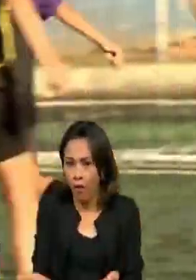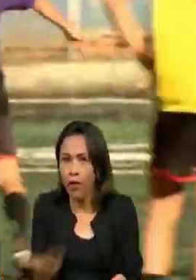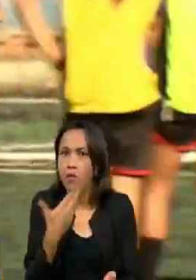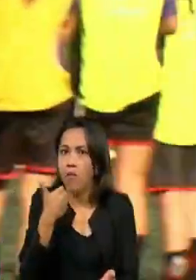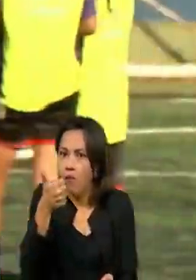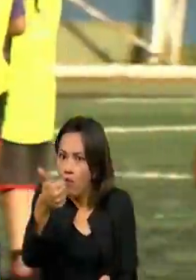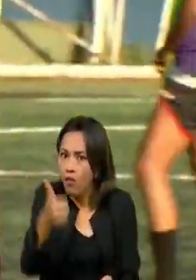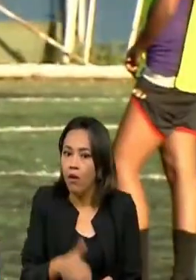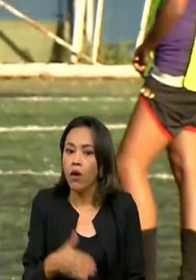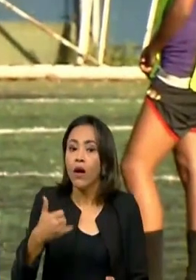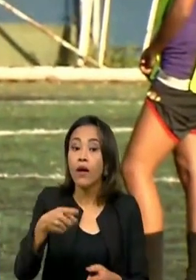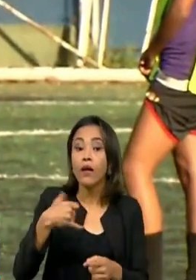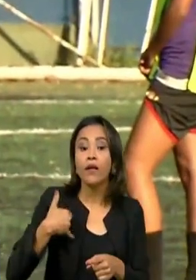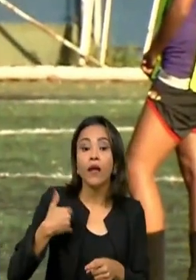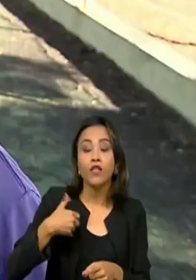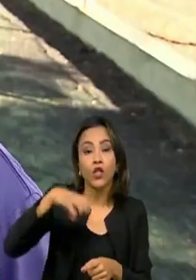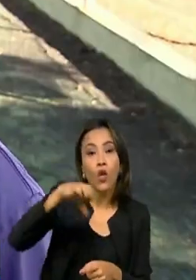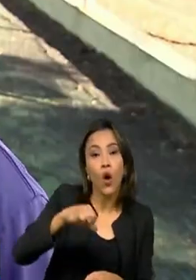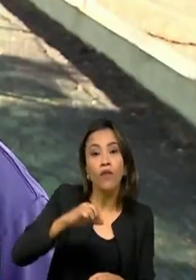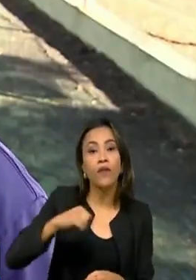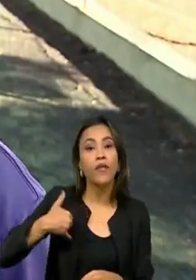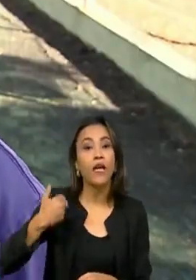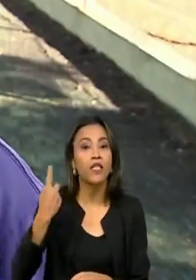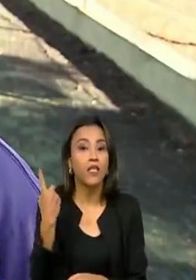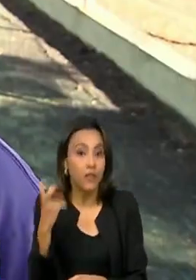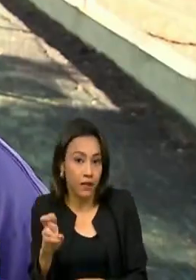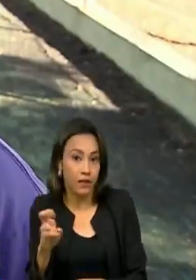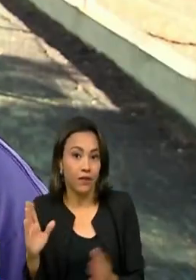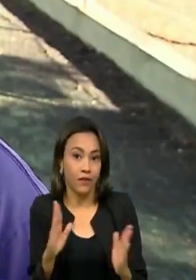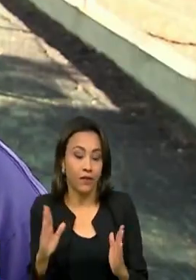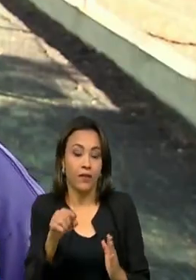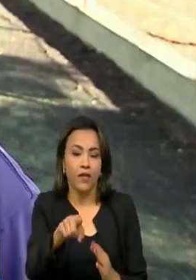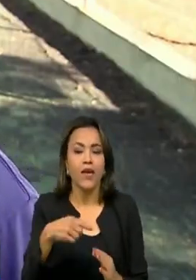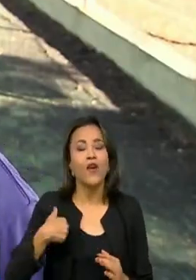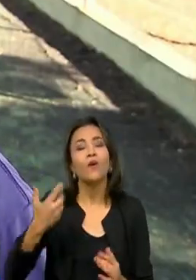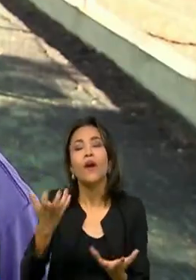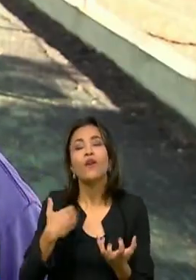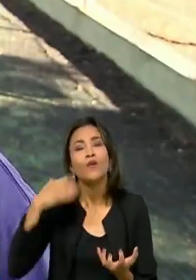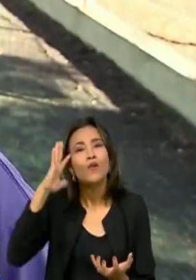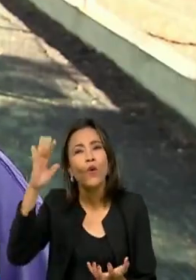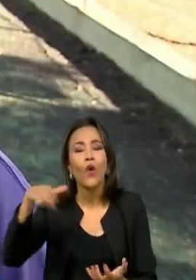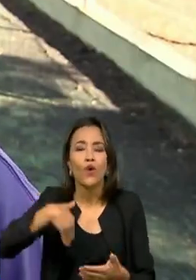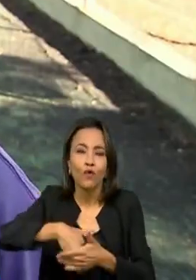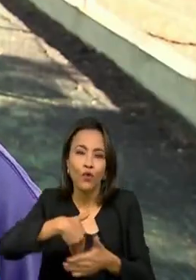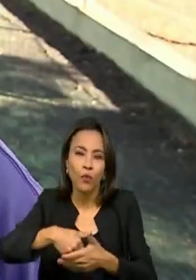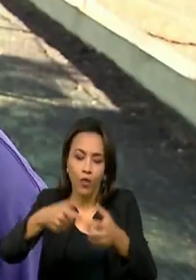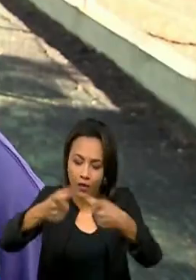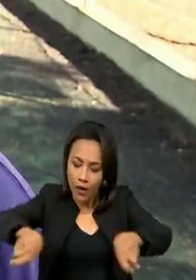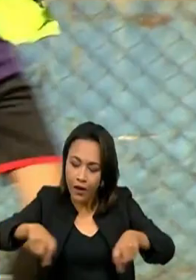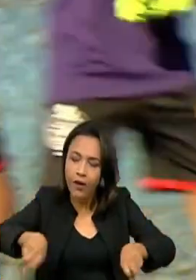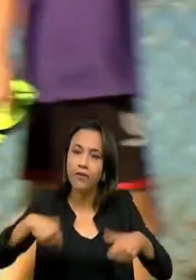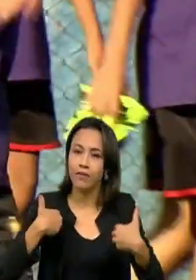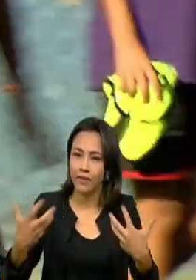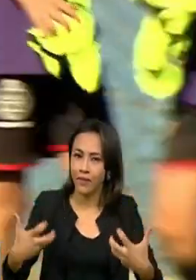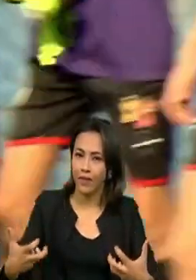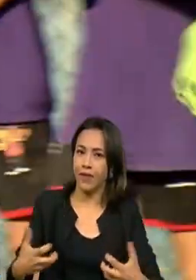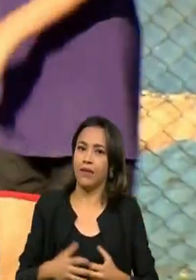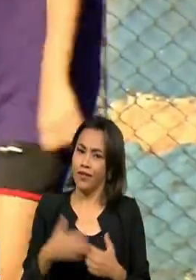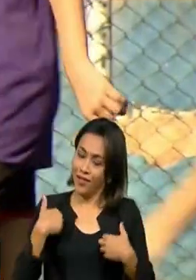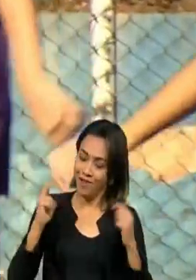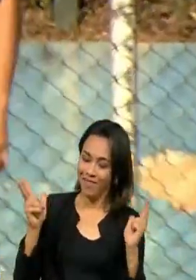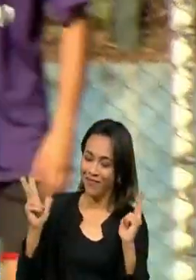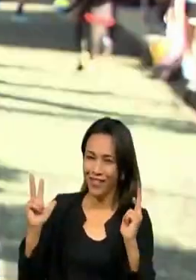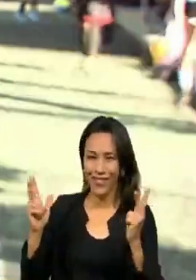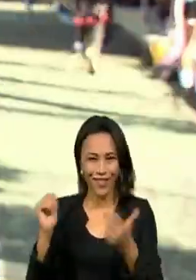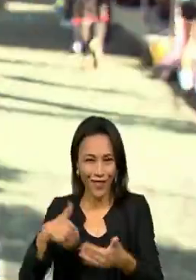Jovens têm de 9 a 15 anos. Quero realizar meu sonho, que é ser jogadora de futebol de campo e me divertir